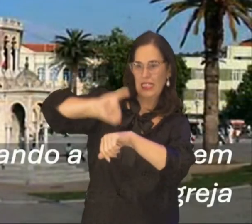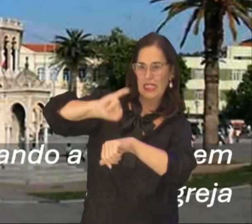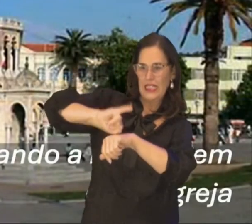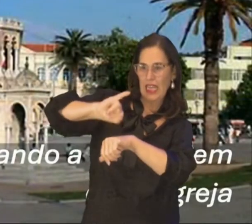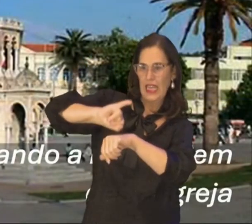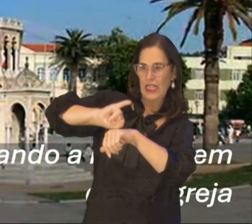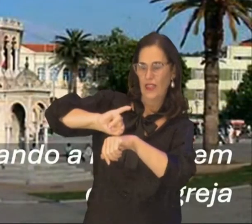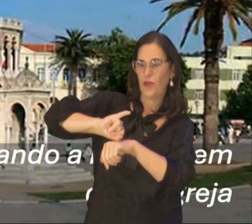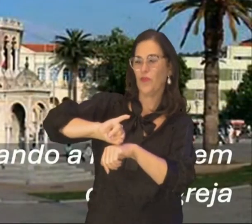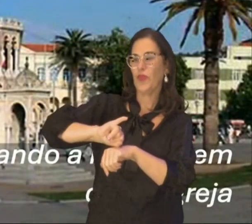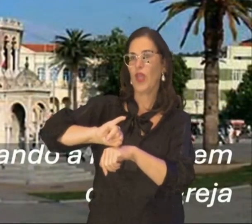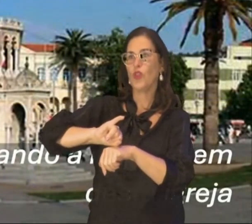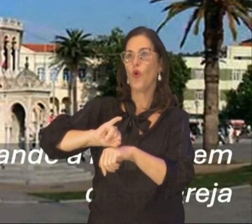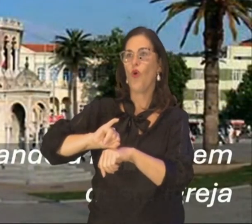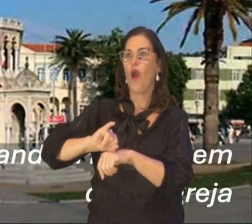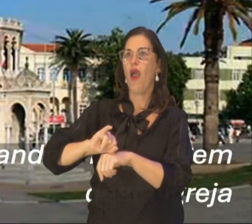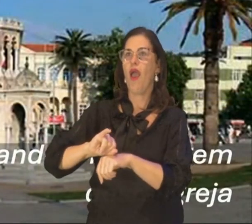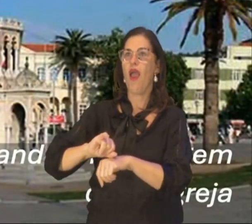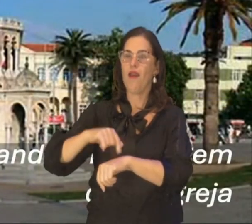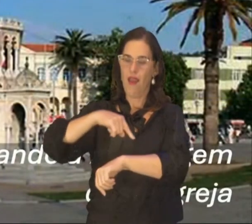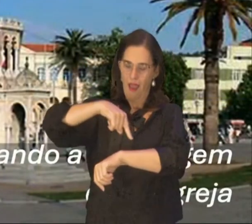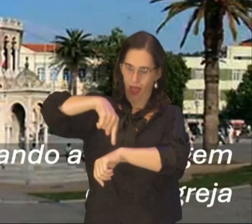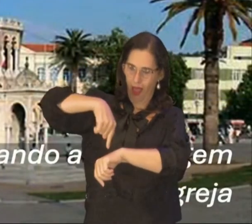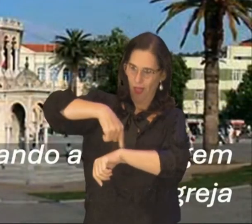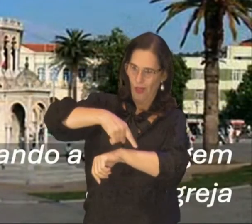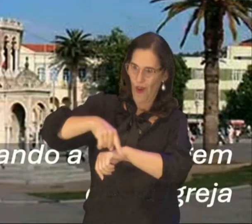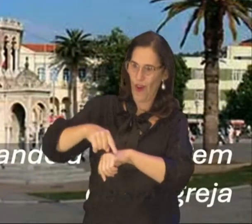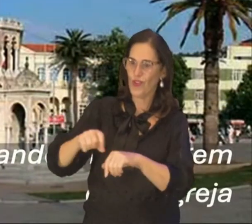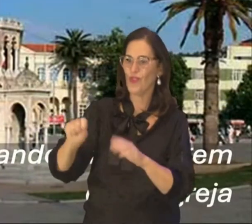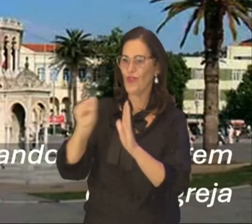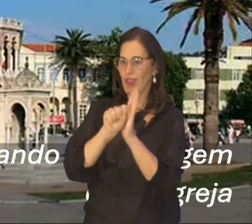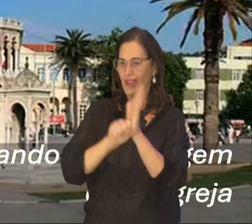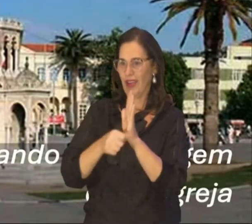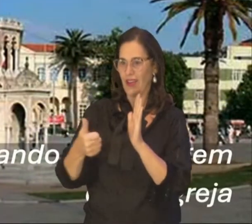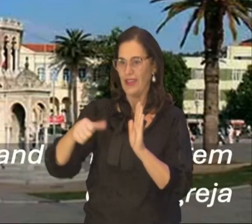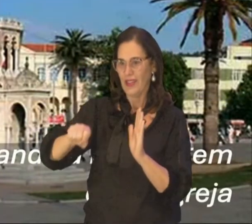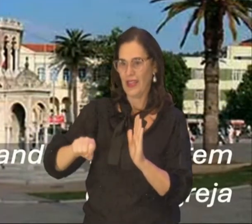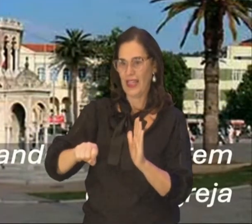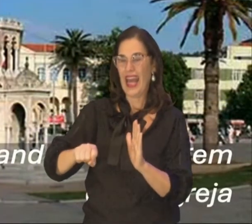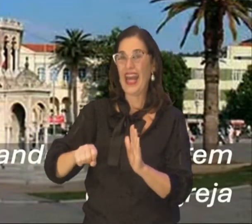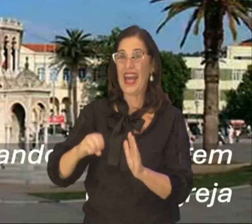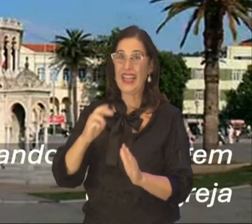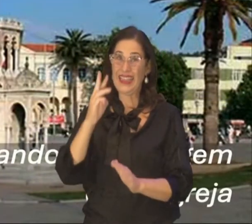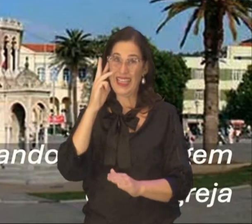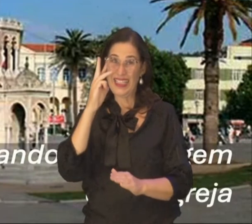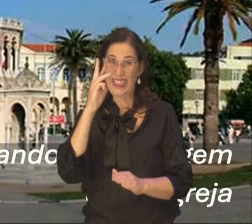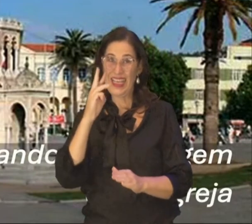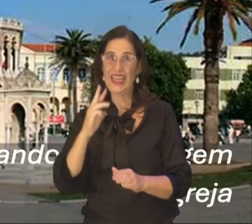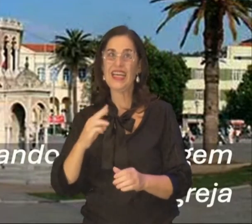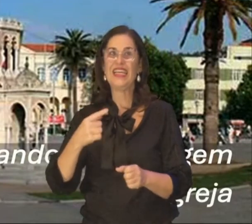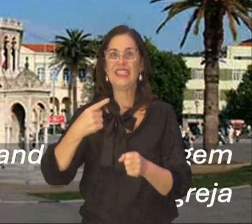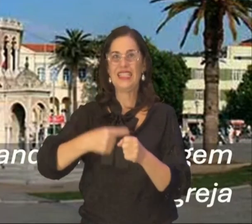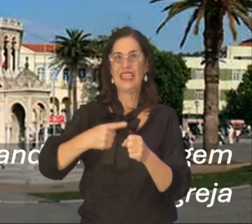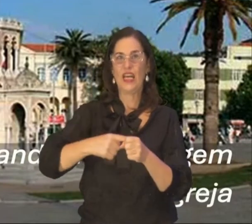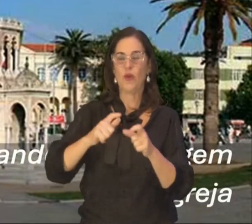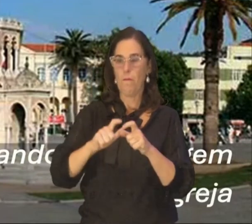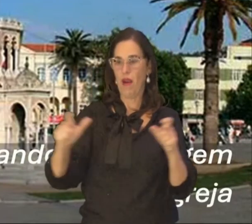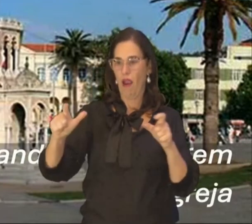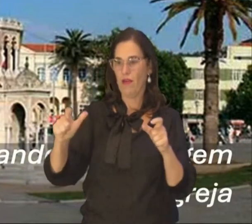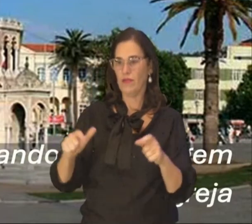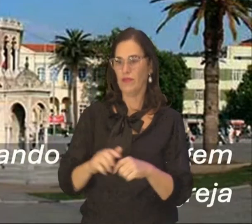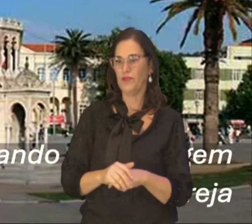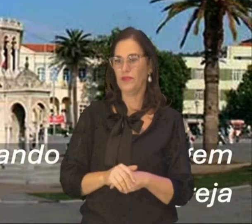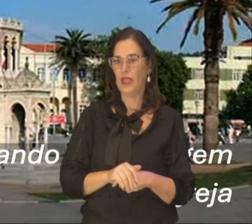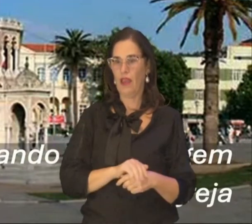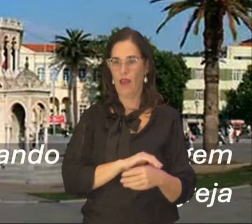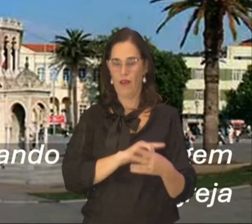século XIX, uma cidade muito importante, a 3ª cidade maior da Turquia. Ela perde para Istambul